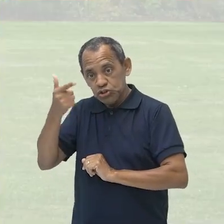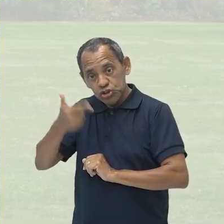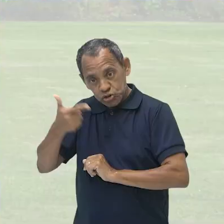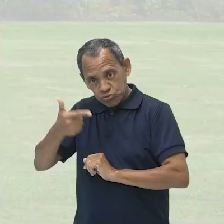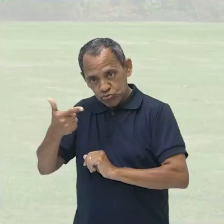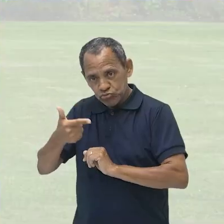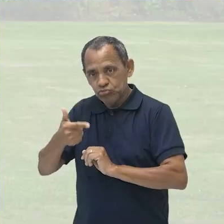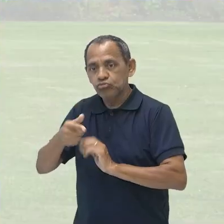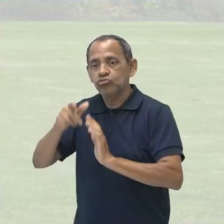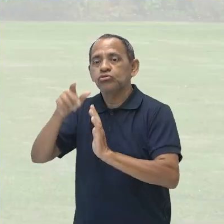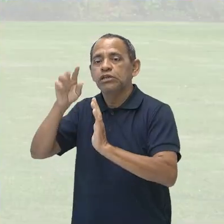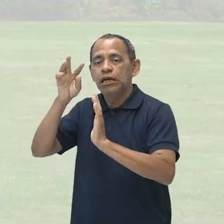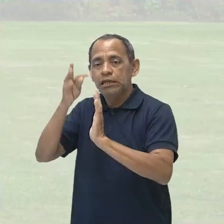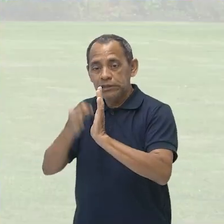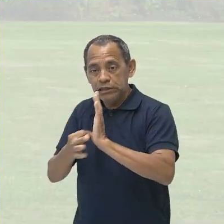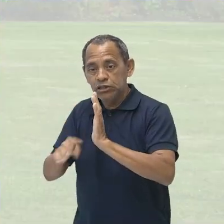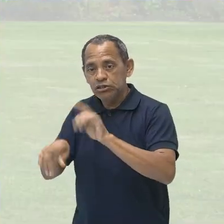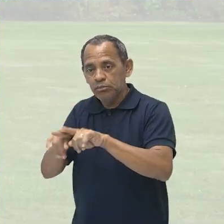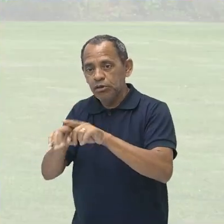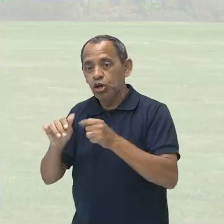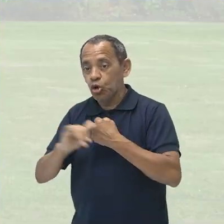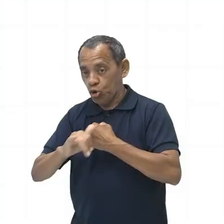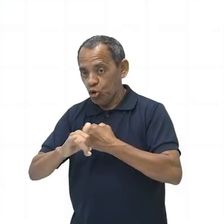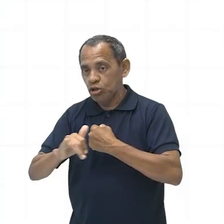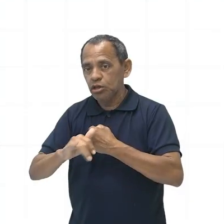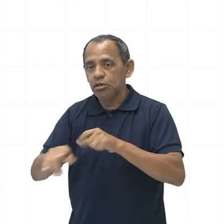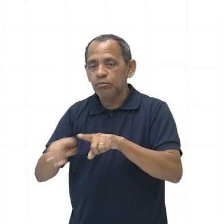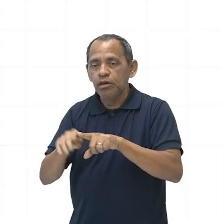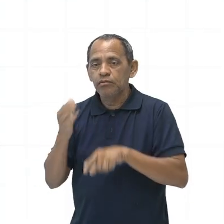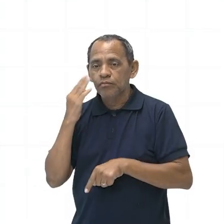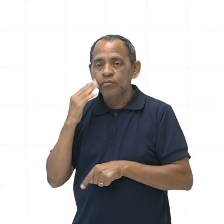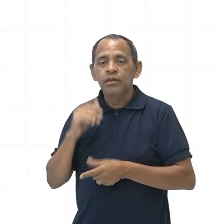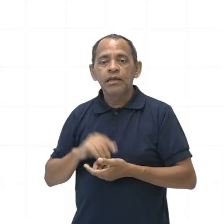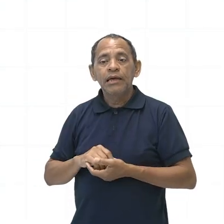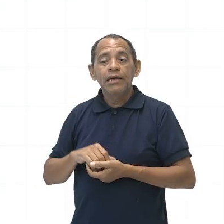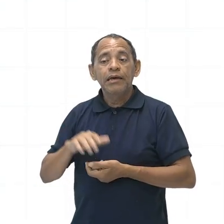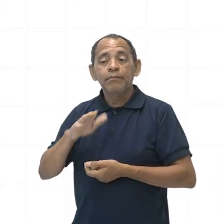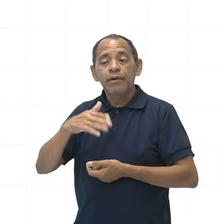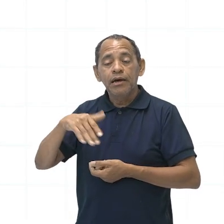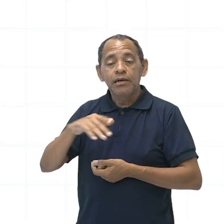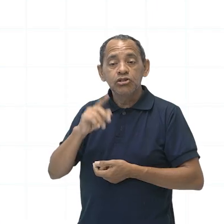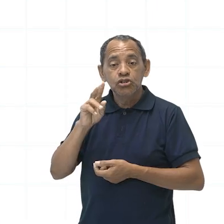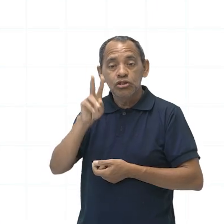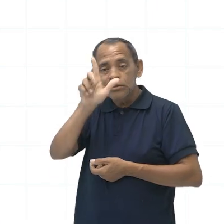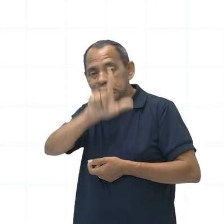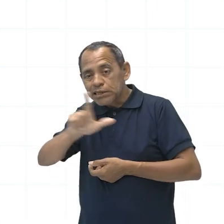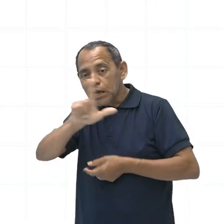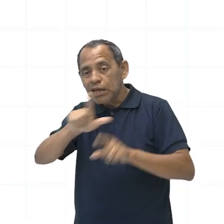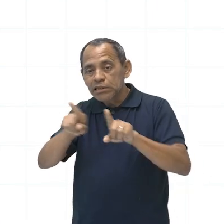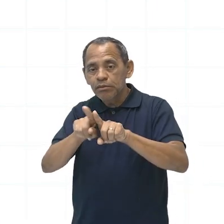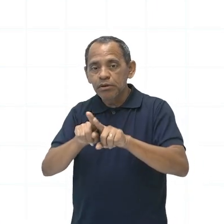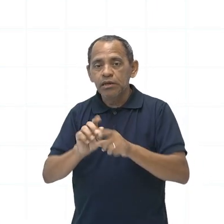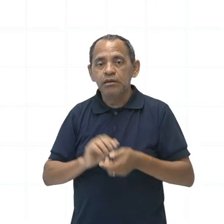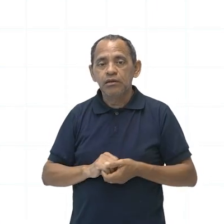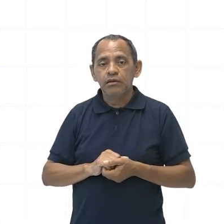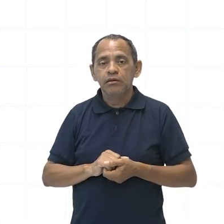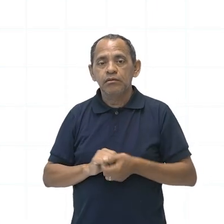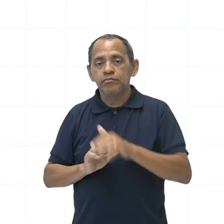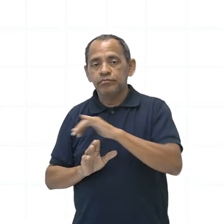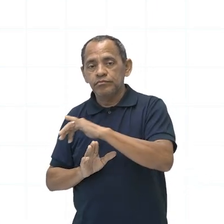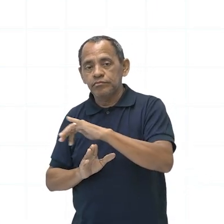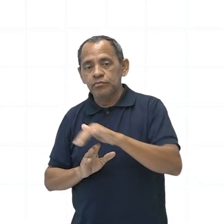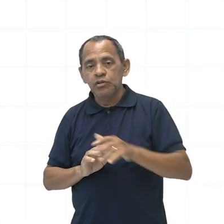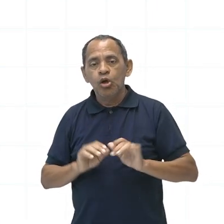viés literário. E aí, avançando na cartela, vamos lá. Podemos, né, depois de toda essa reflexão,